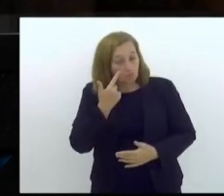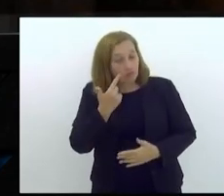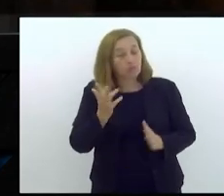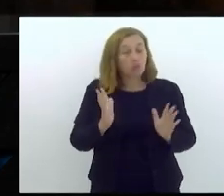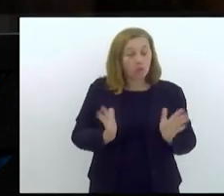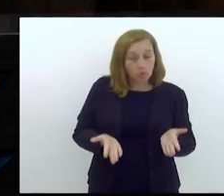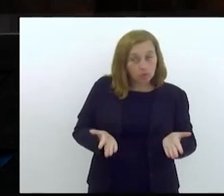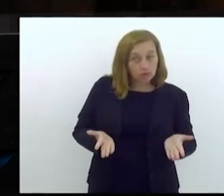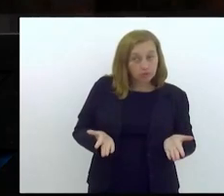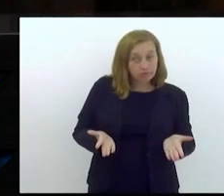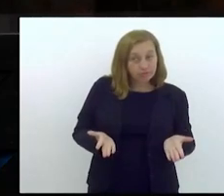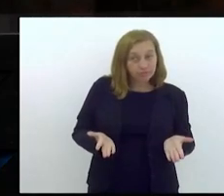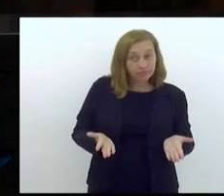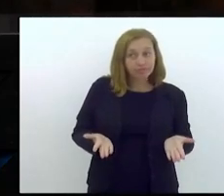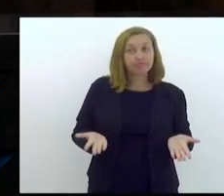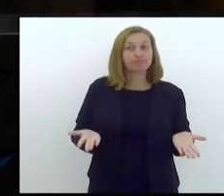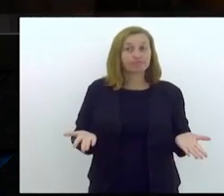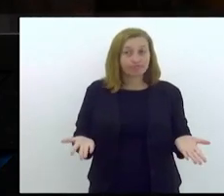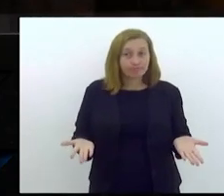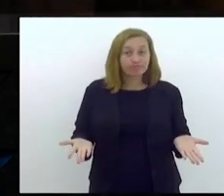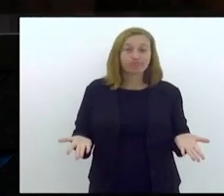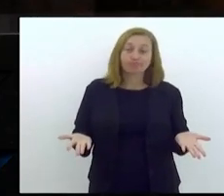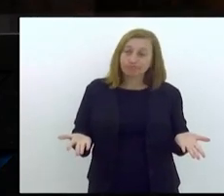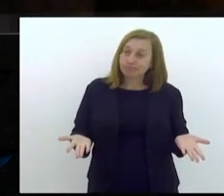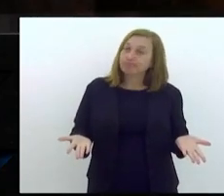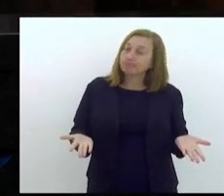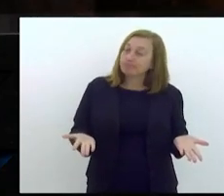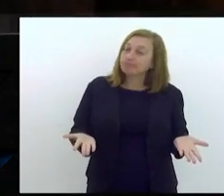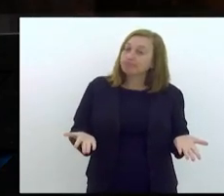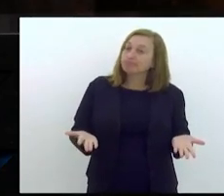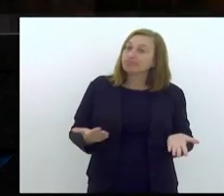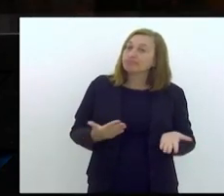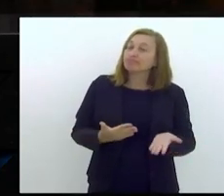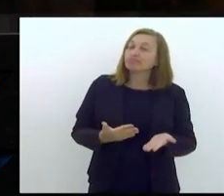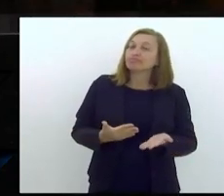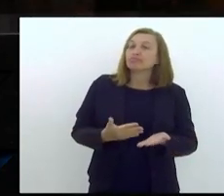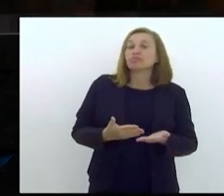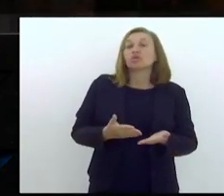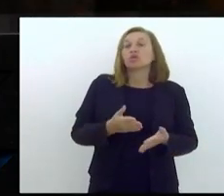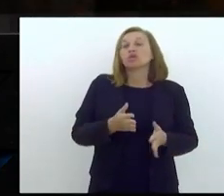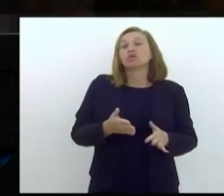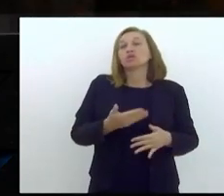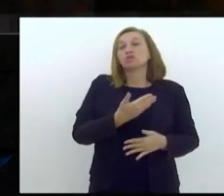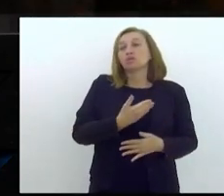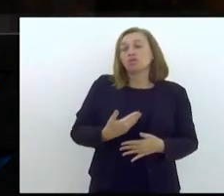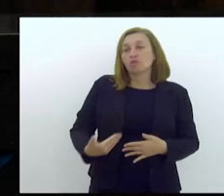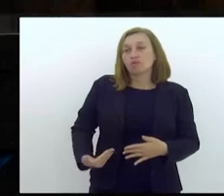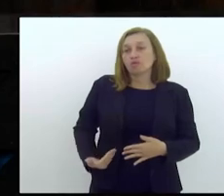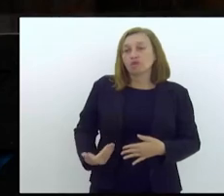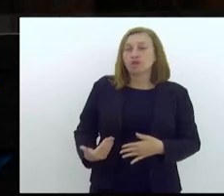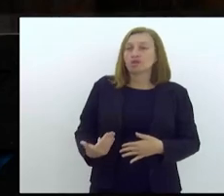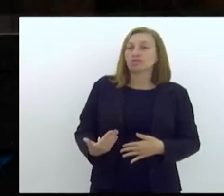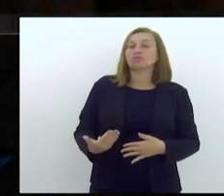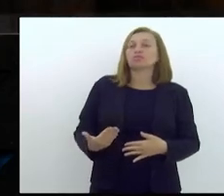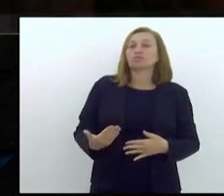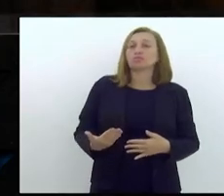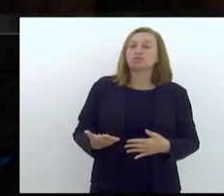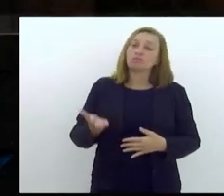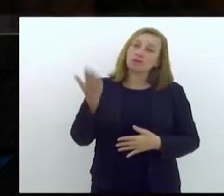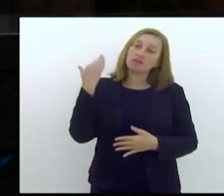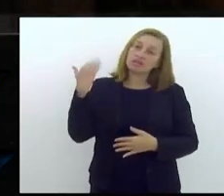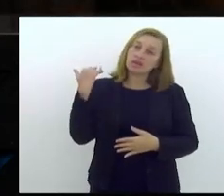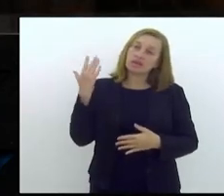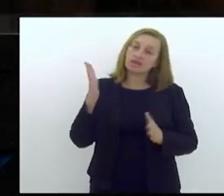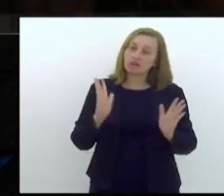hoje é desde o governo passado e no início desse uma prioridade para o Santos